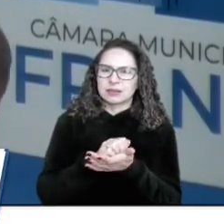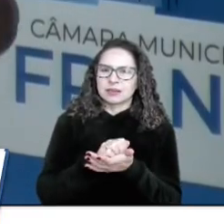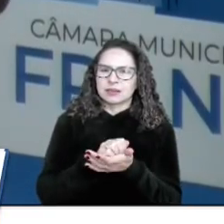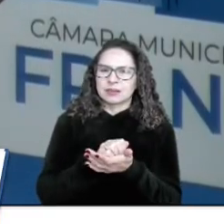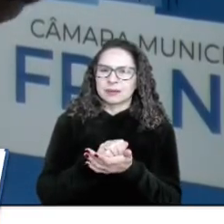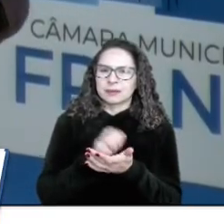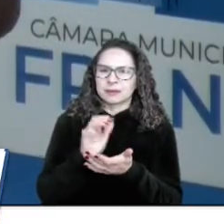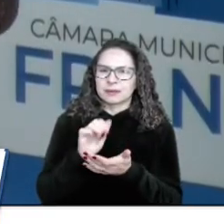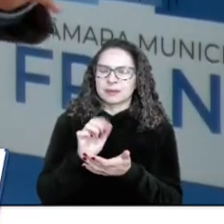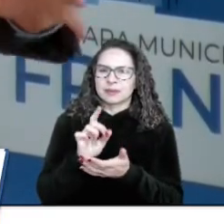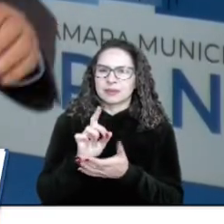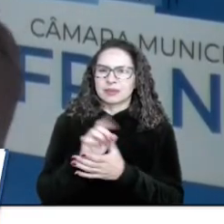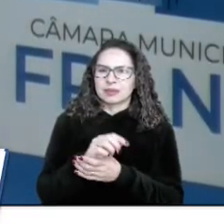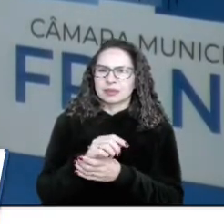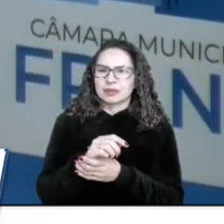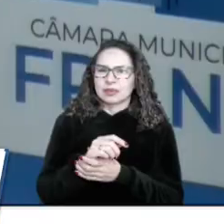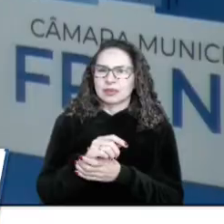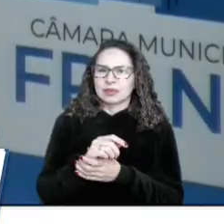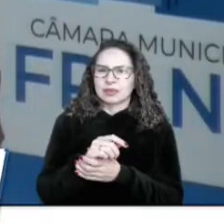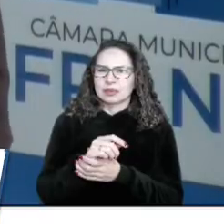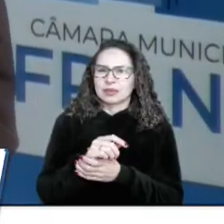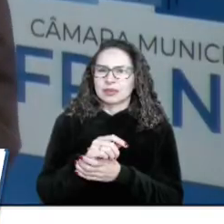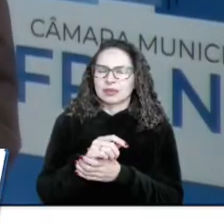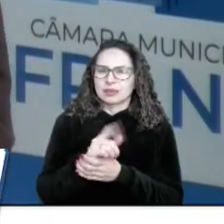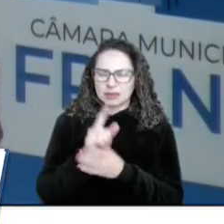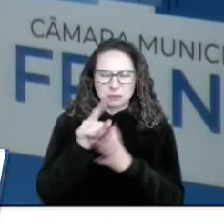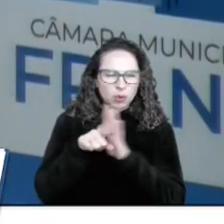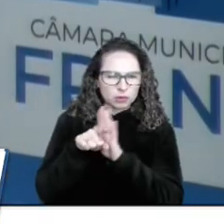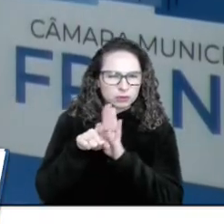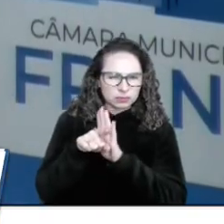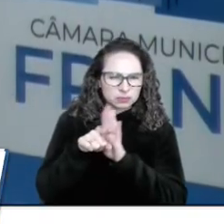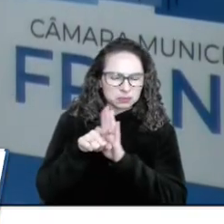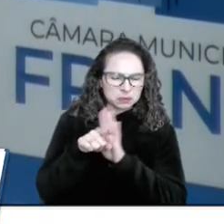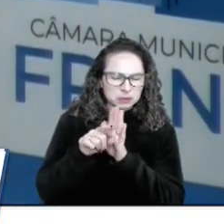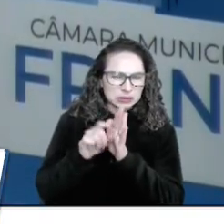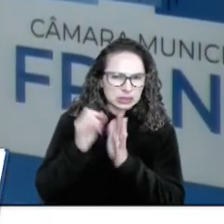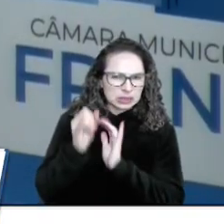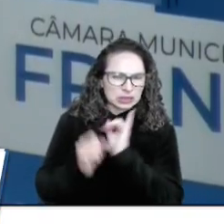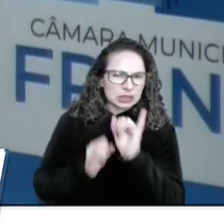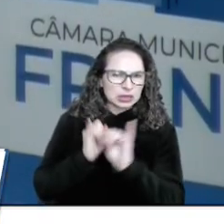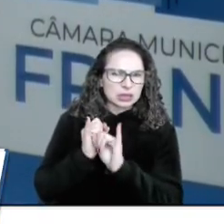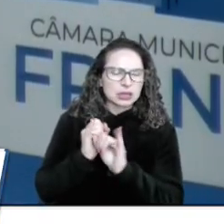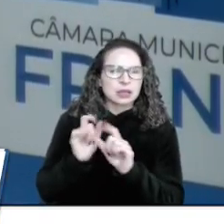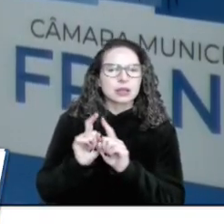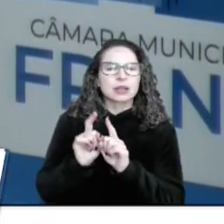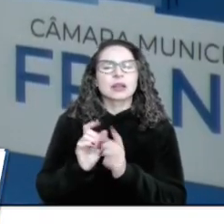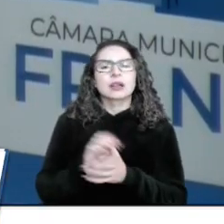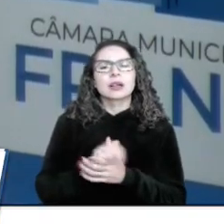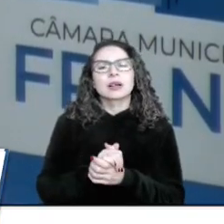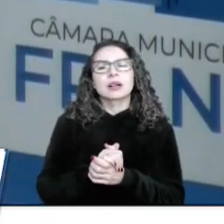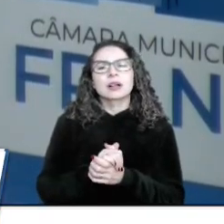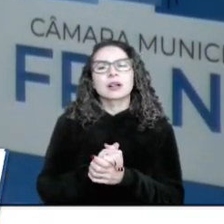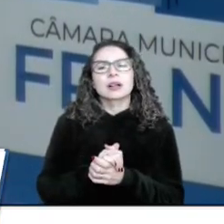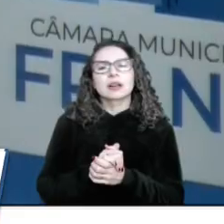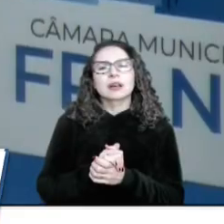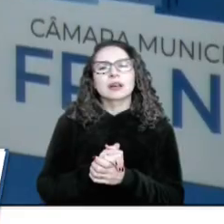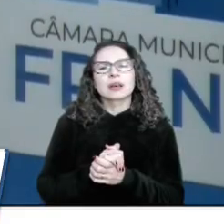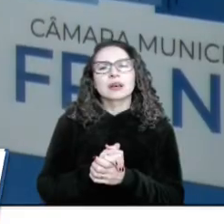quiser depois dar um Google aí para verificar também aqui, registrar a presença também do Fabinho aqui da